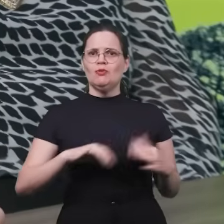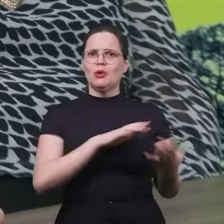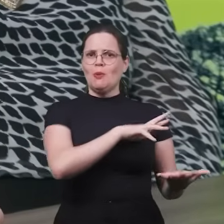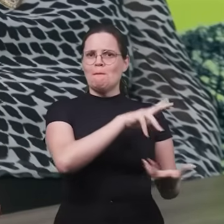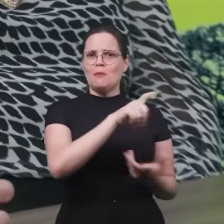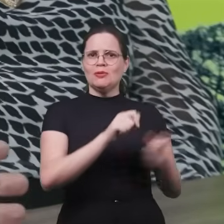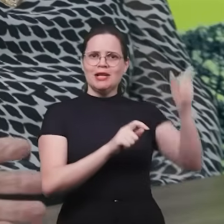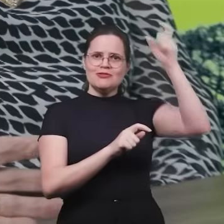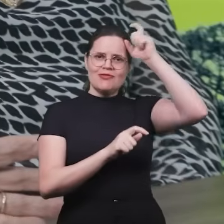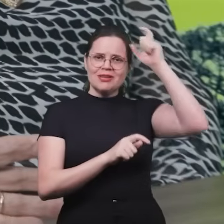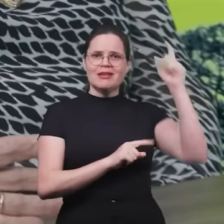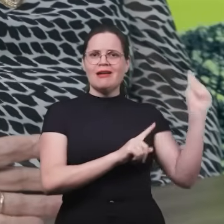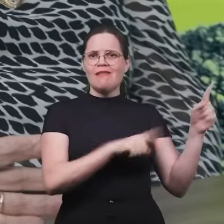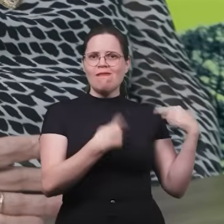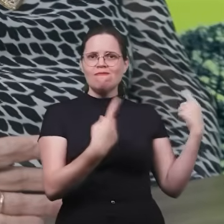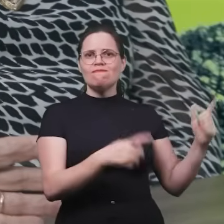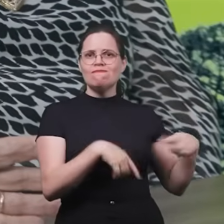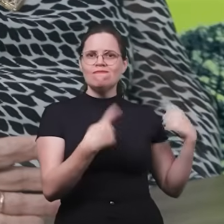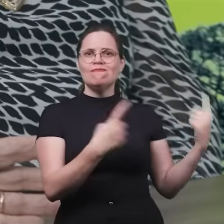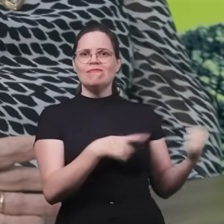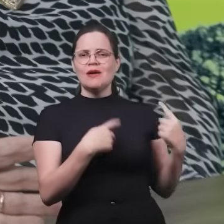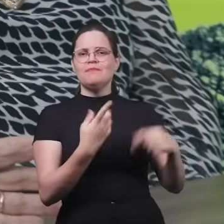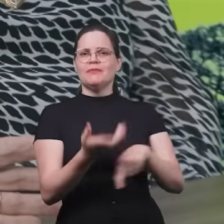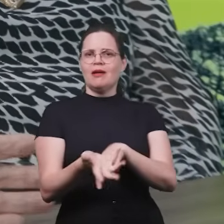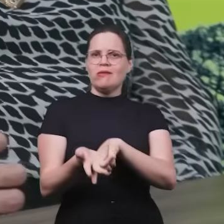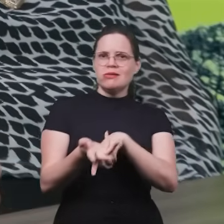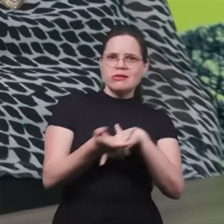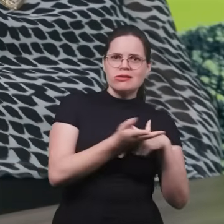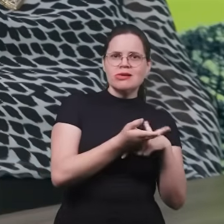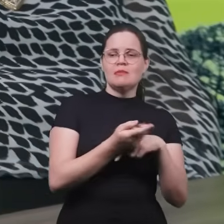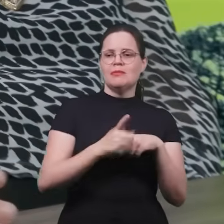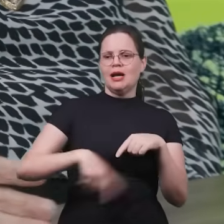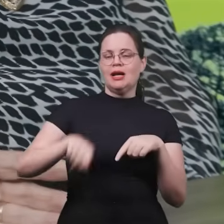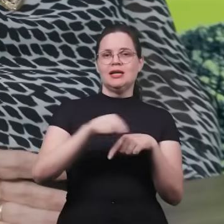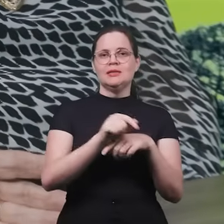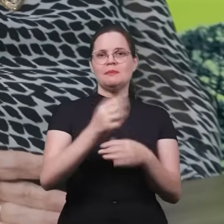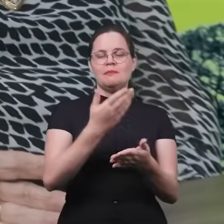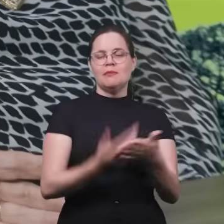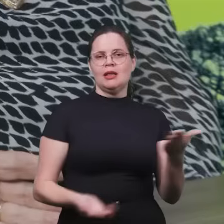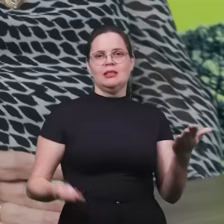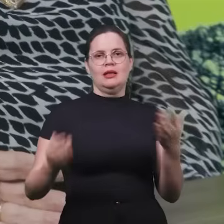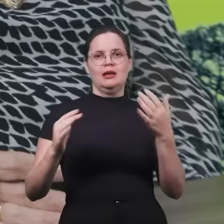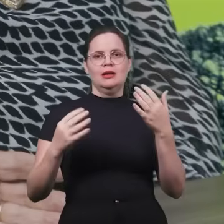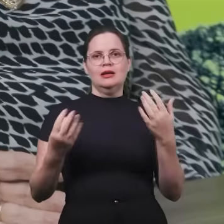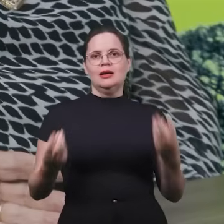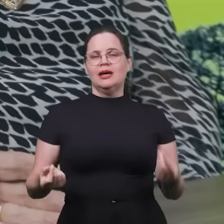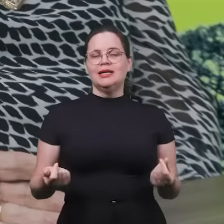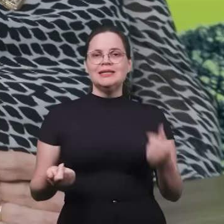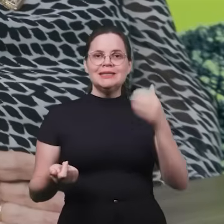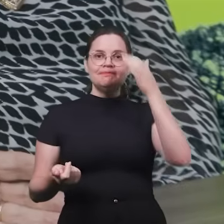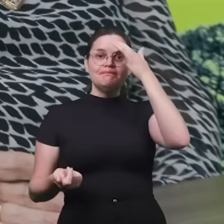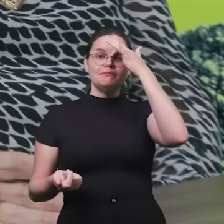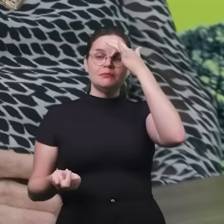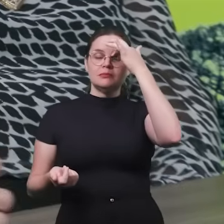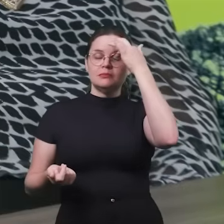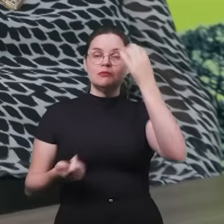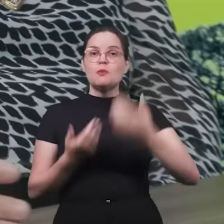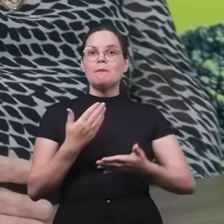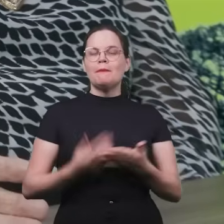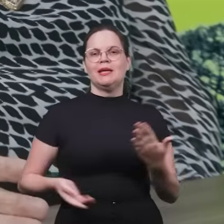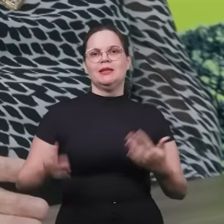propósito do adversário é levá-los, né, vamos dizer assim, a perda podemos dizer,